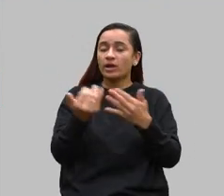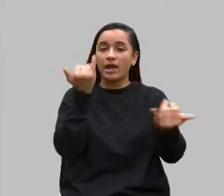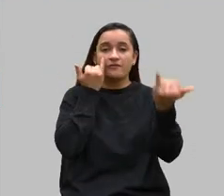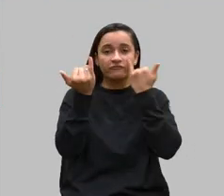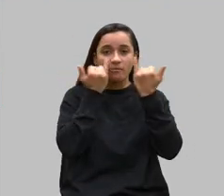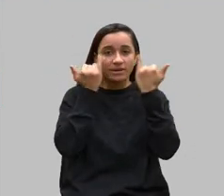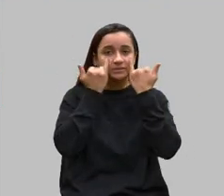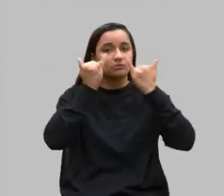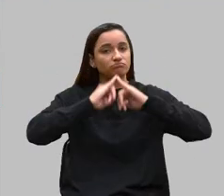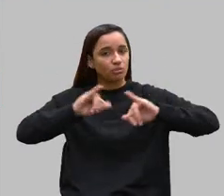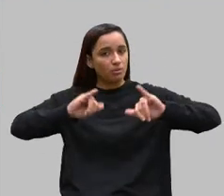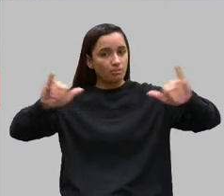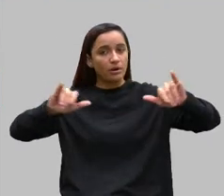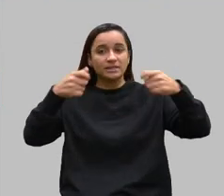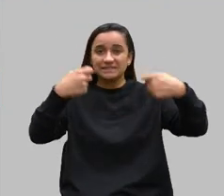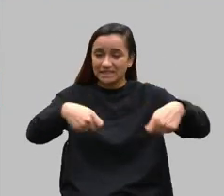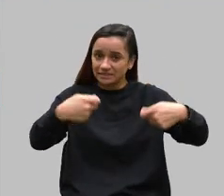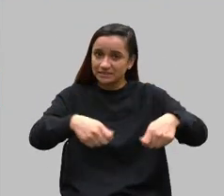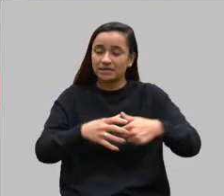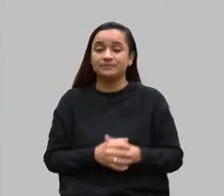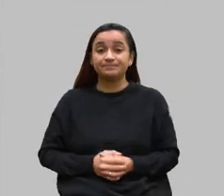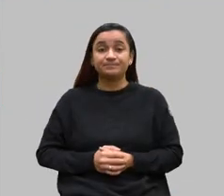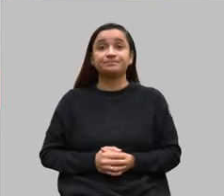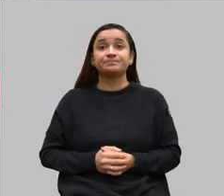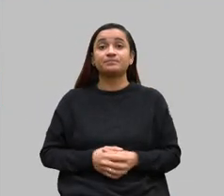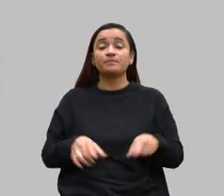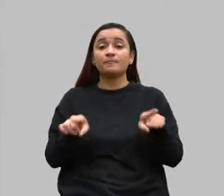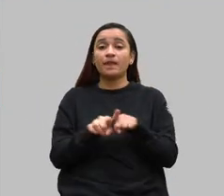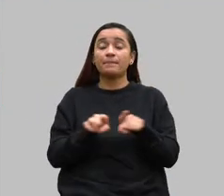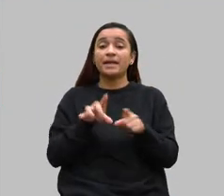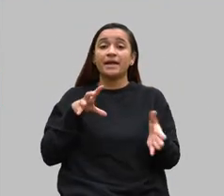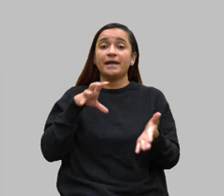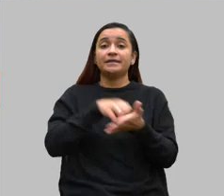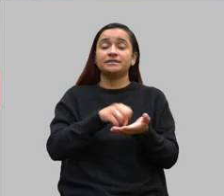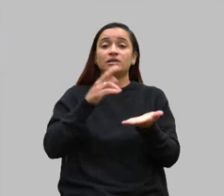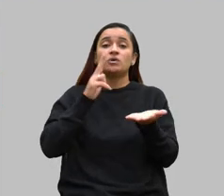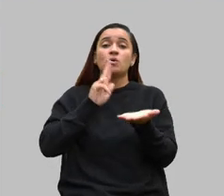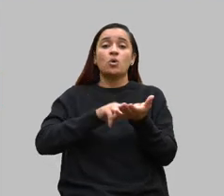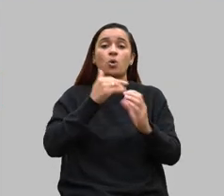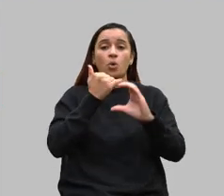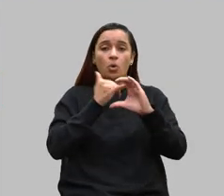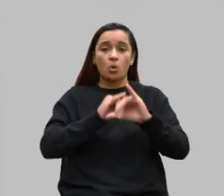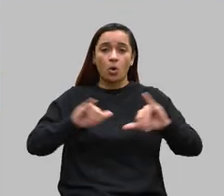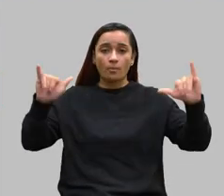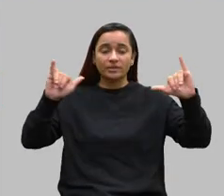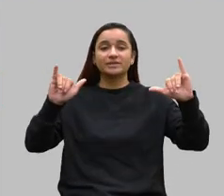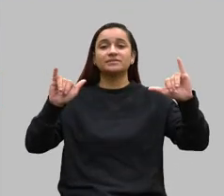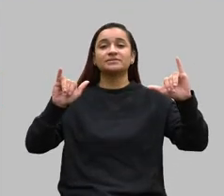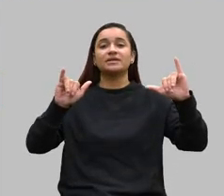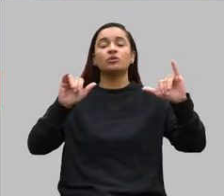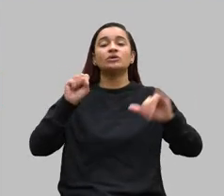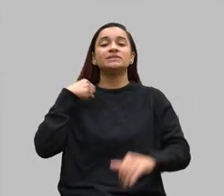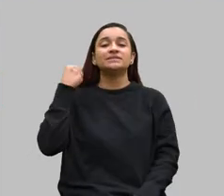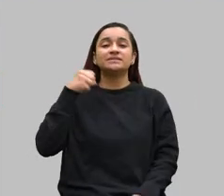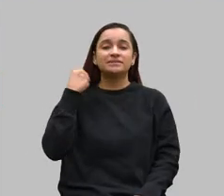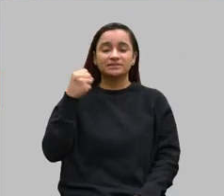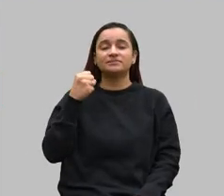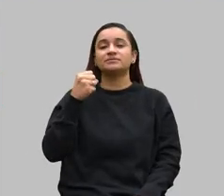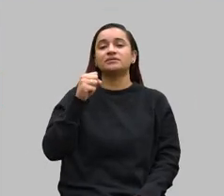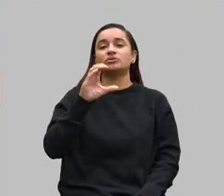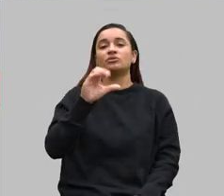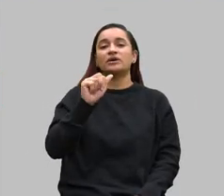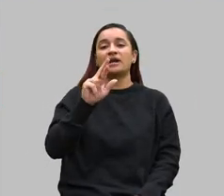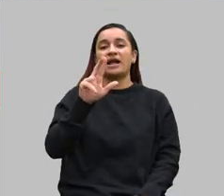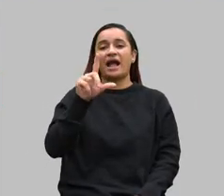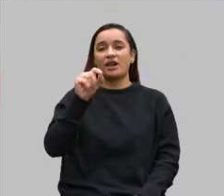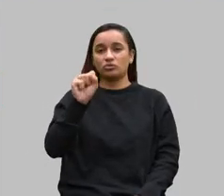façam registramos também o comunicado do Excelentíssimo Senhor Senador Carlos Viana que agradece